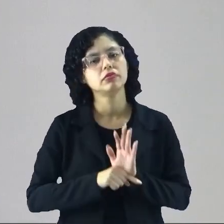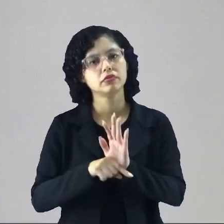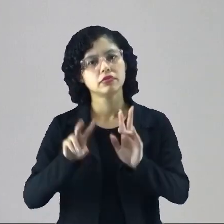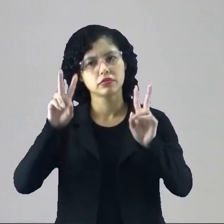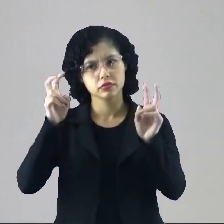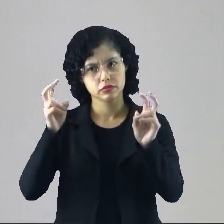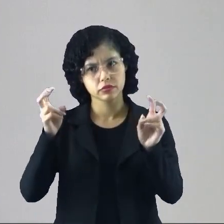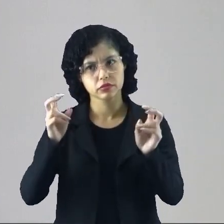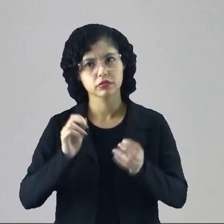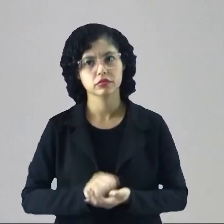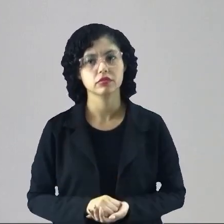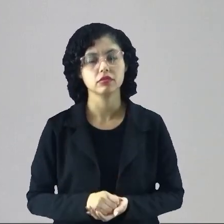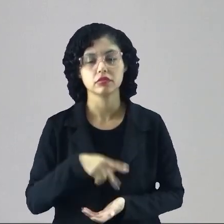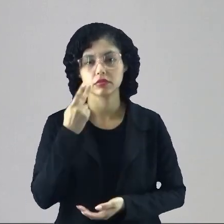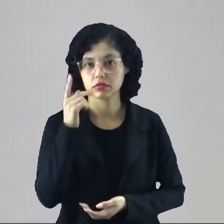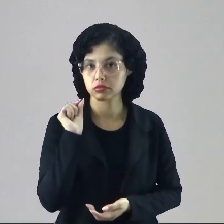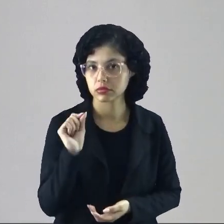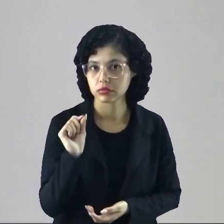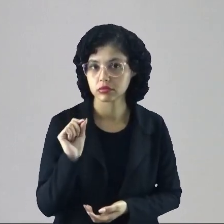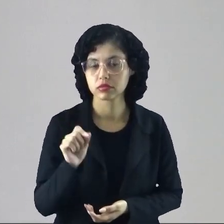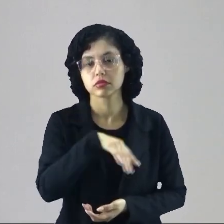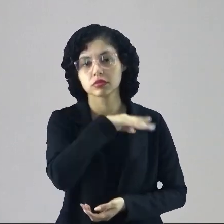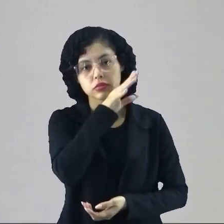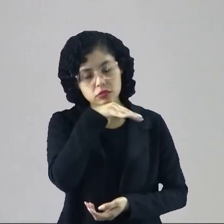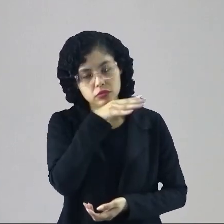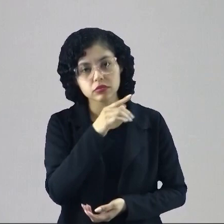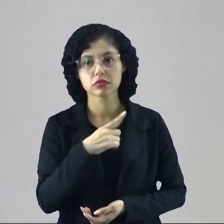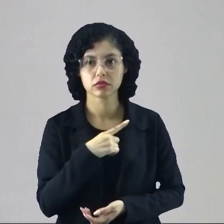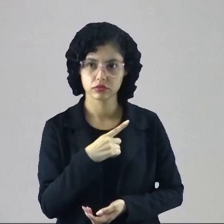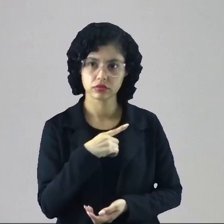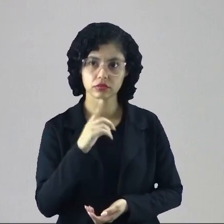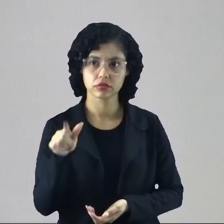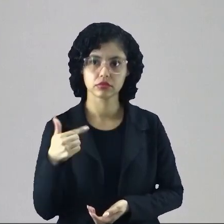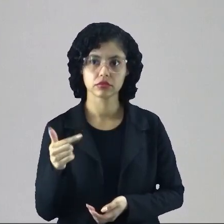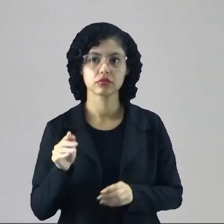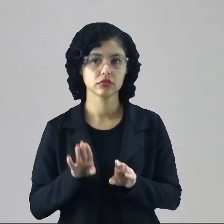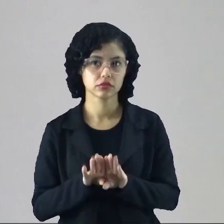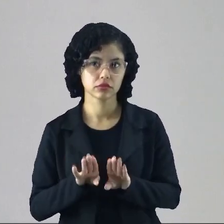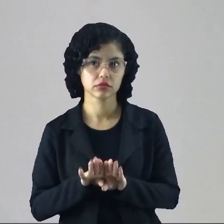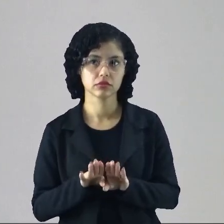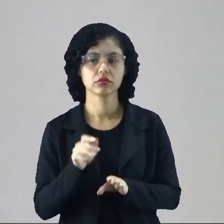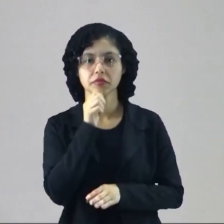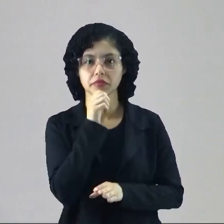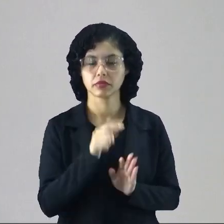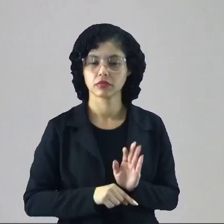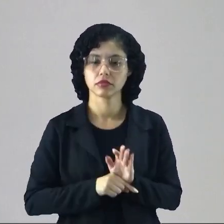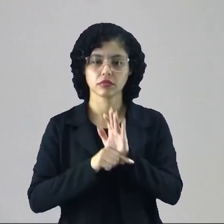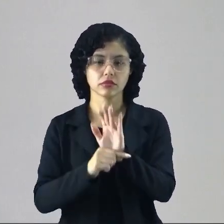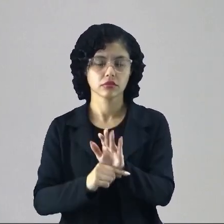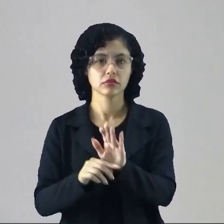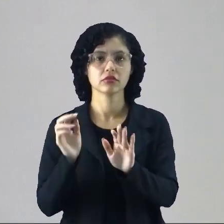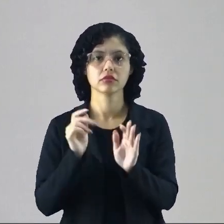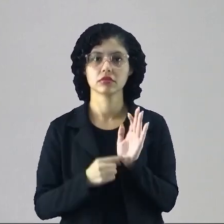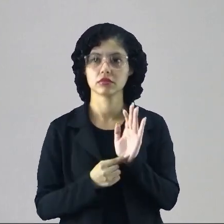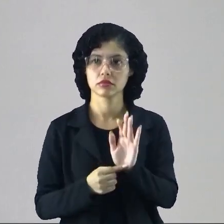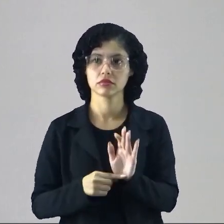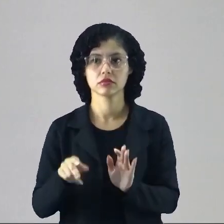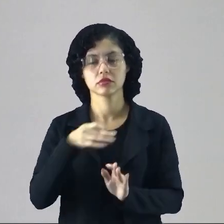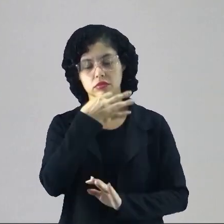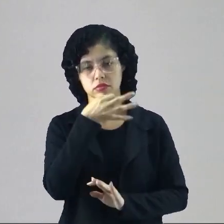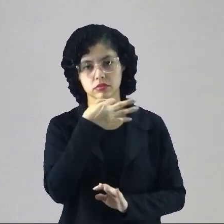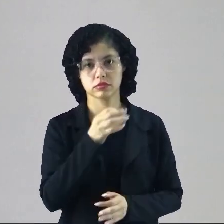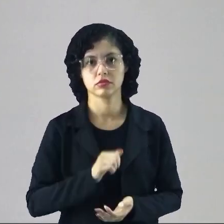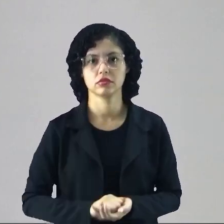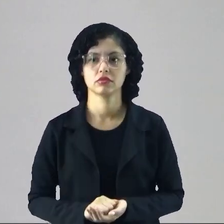um tema aí ele fala que os animais têm aquilo ali também então ele apresenta argumento e contrapõe aquele